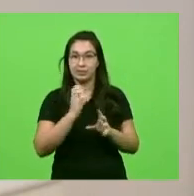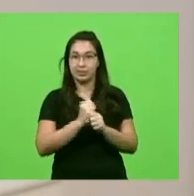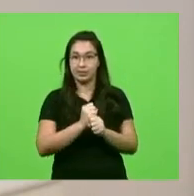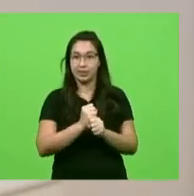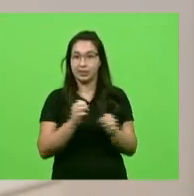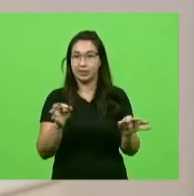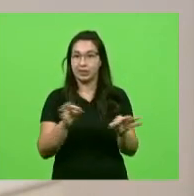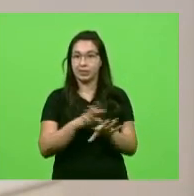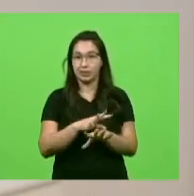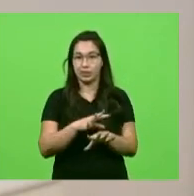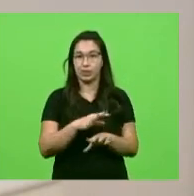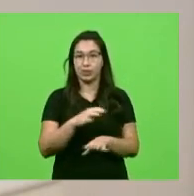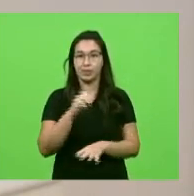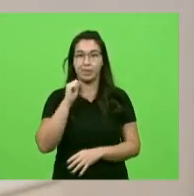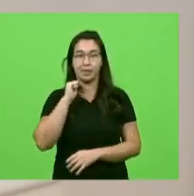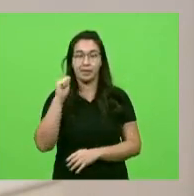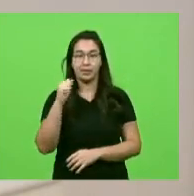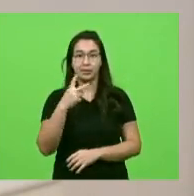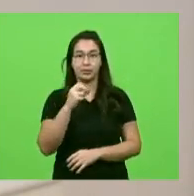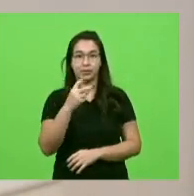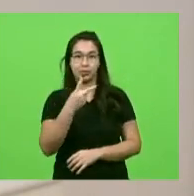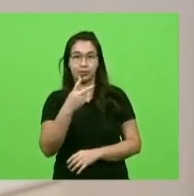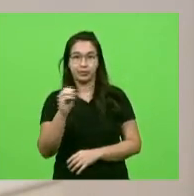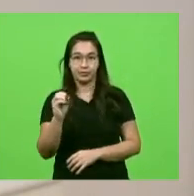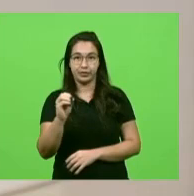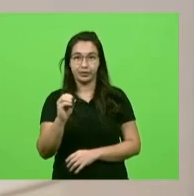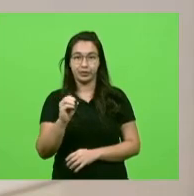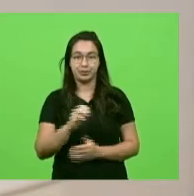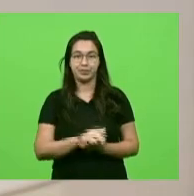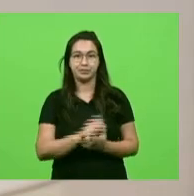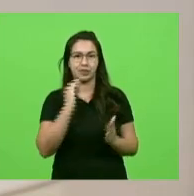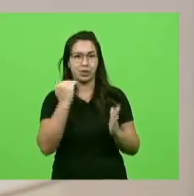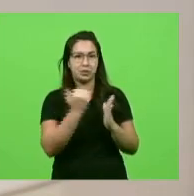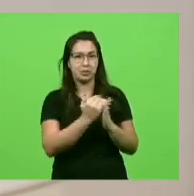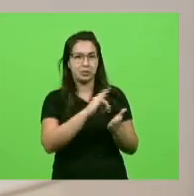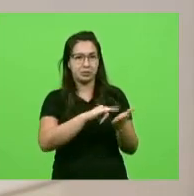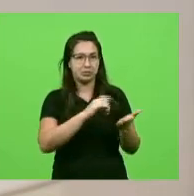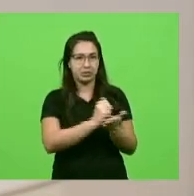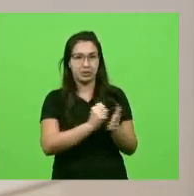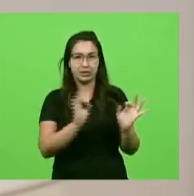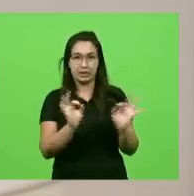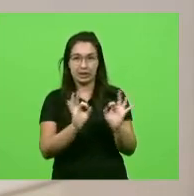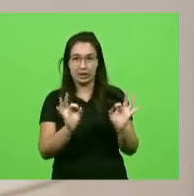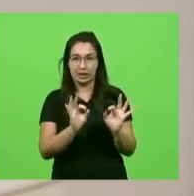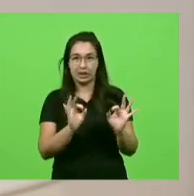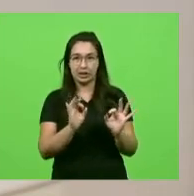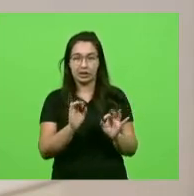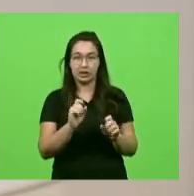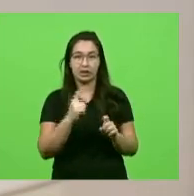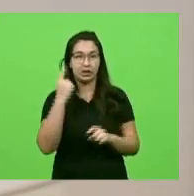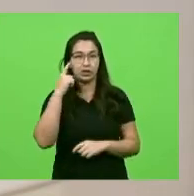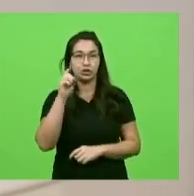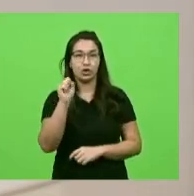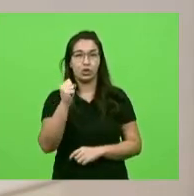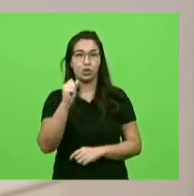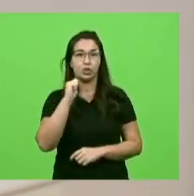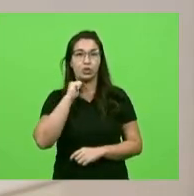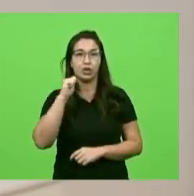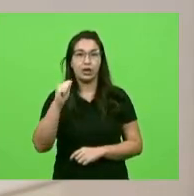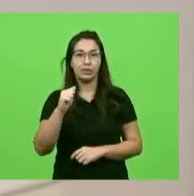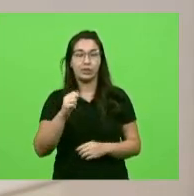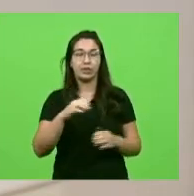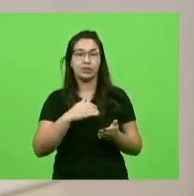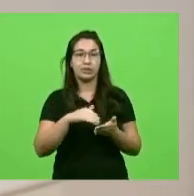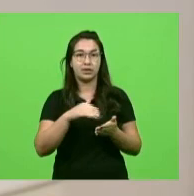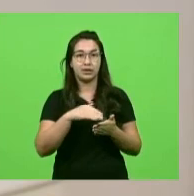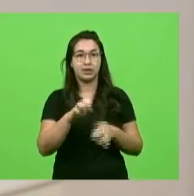de abril de 2020. Diante do descumprimento contratual, em 8 de abril, a Secretaria do Estado de Saúde, por meio de seu diretor